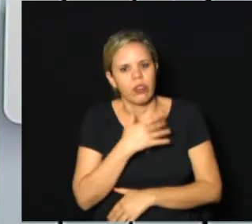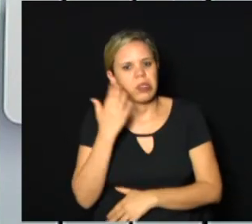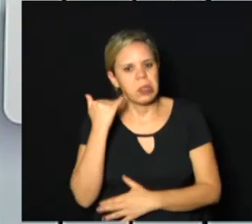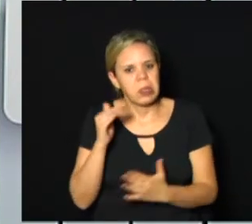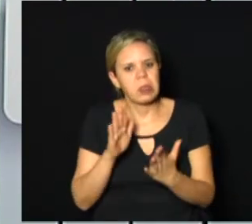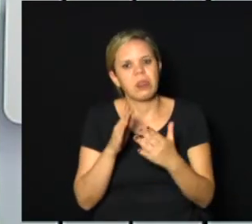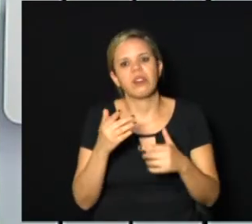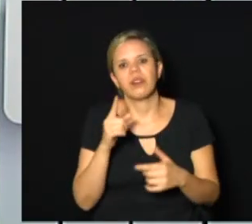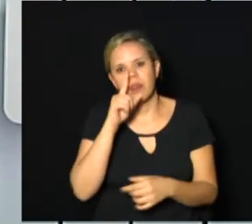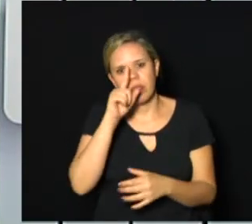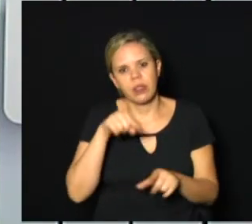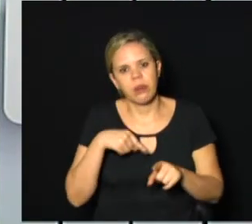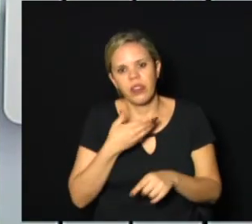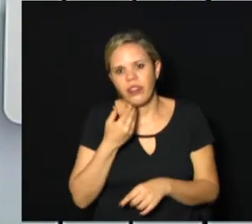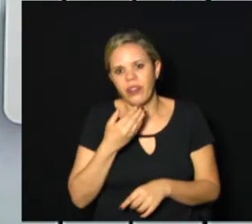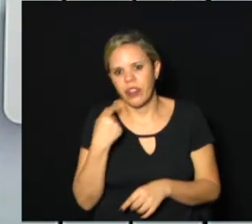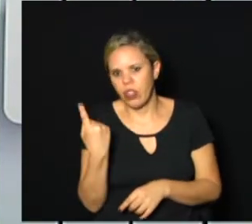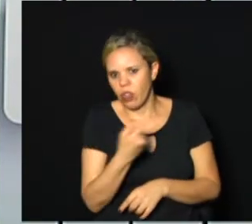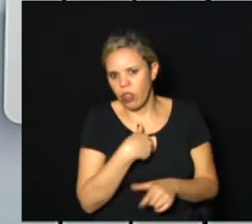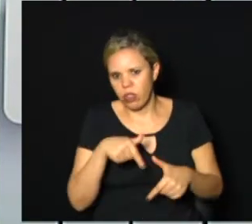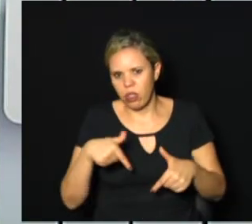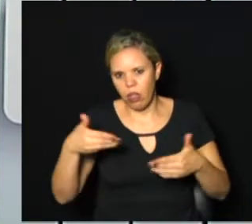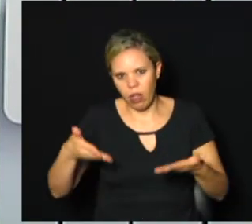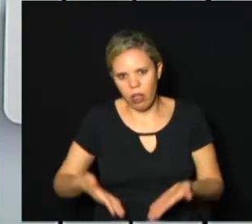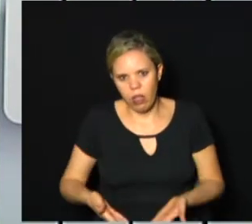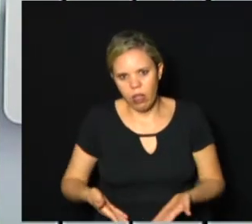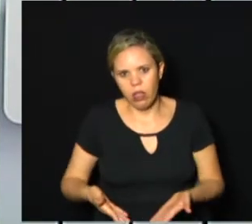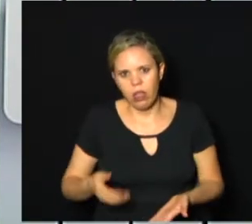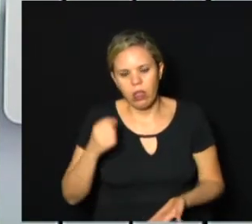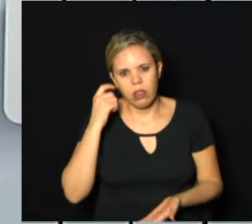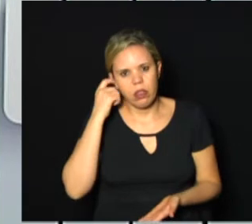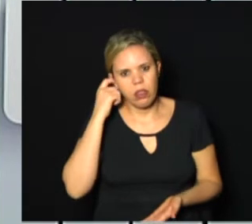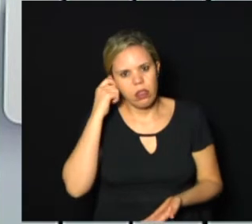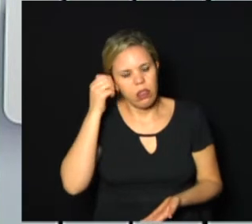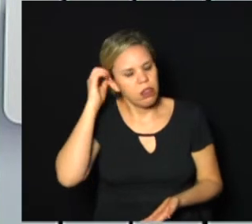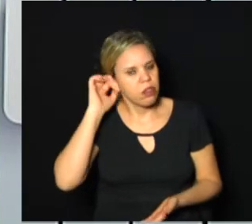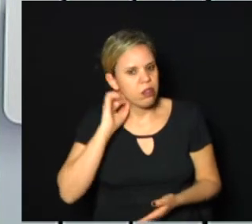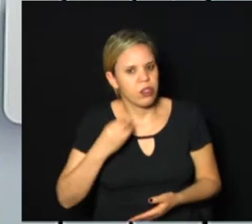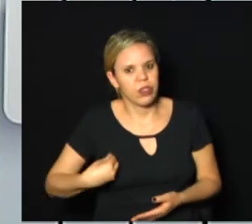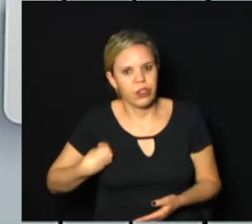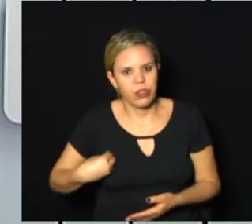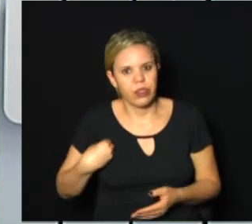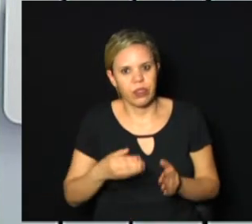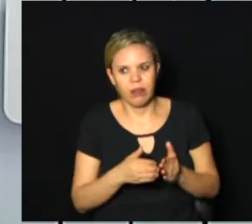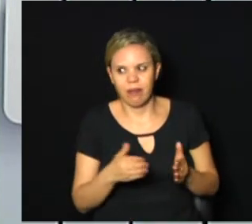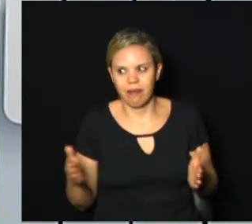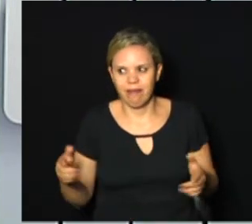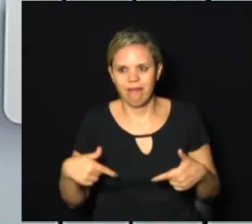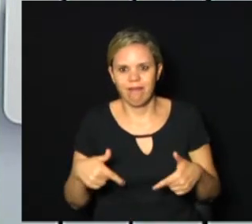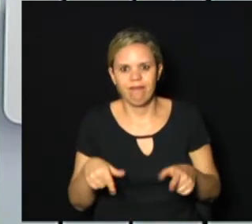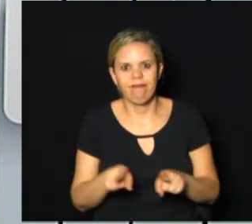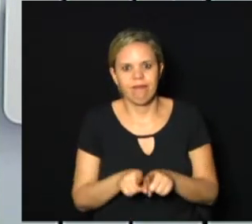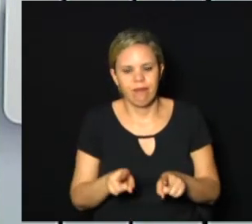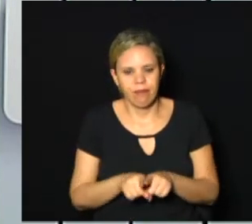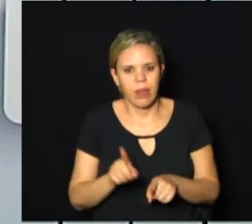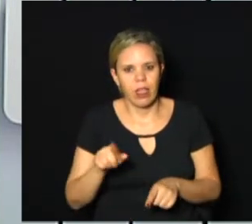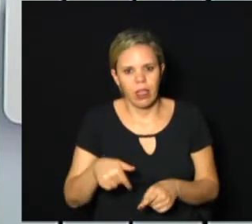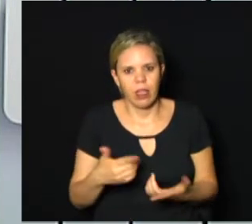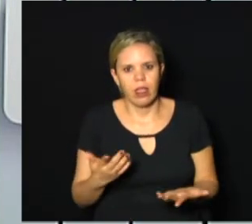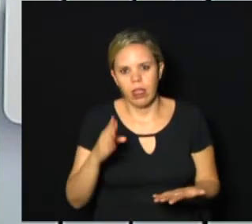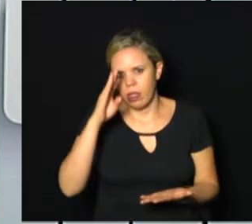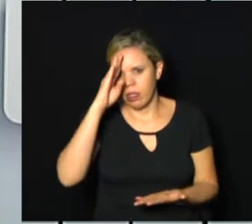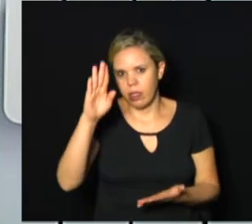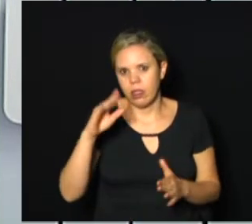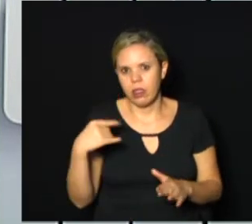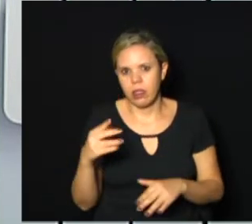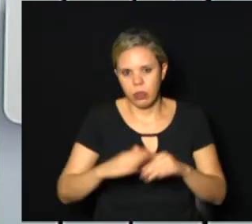sabe que não é fácil. Não é fácil para nós que estamos vivendo numa atividade que também é considerada